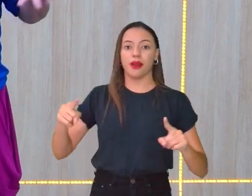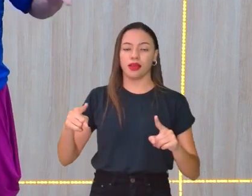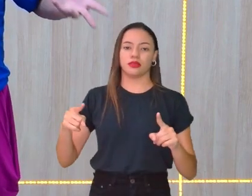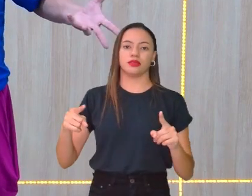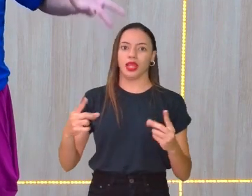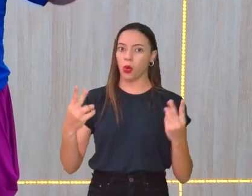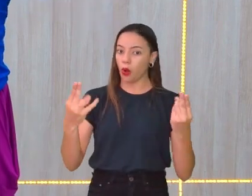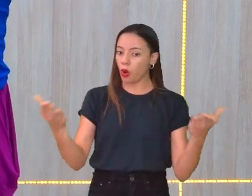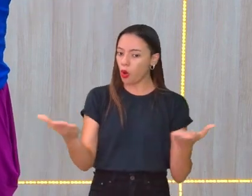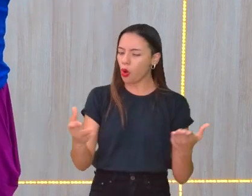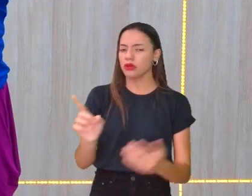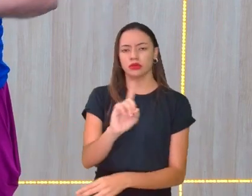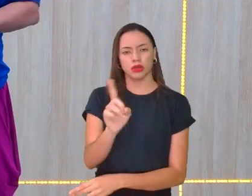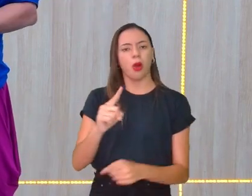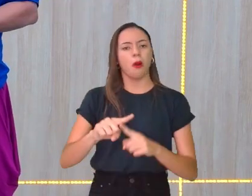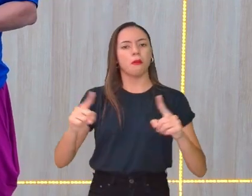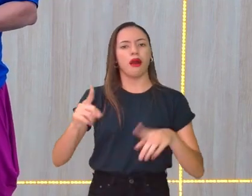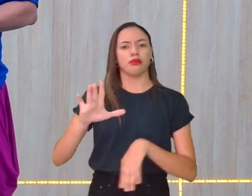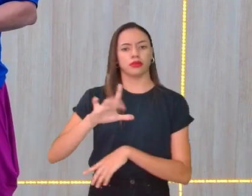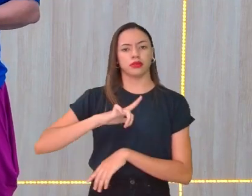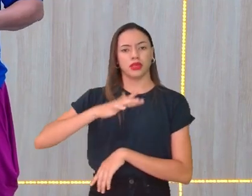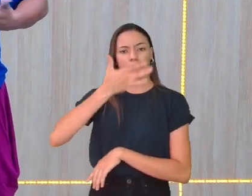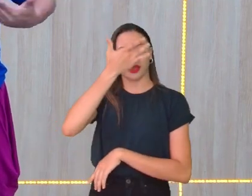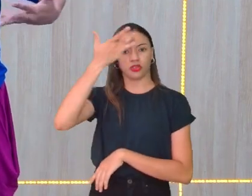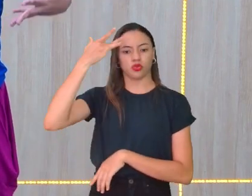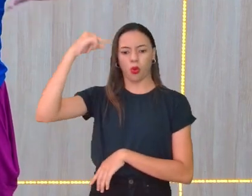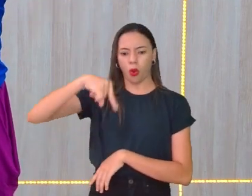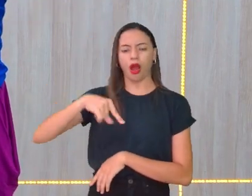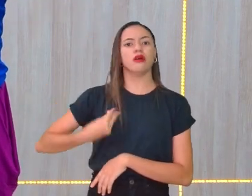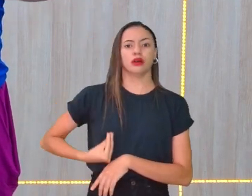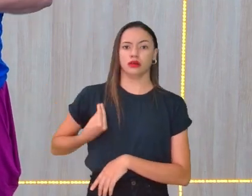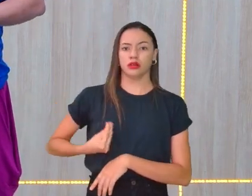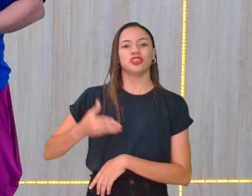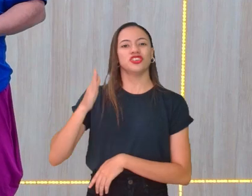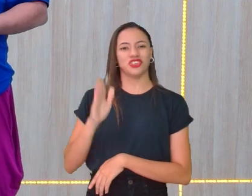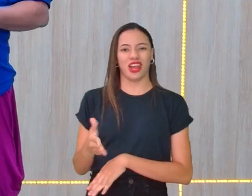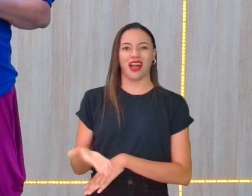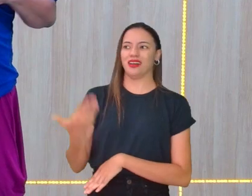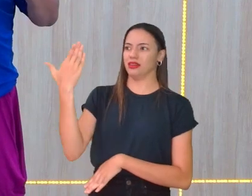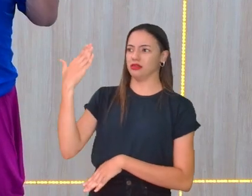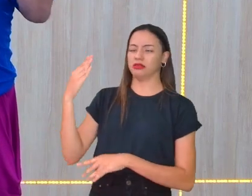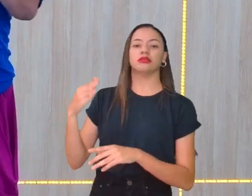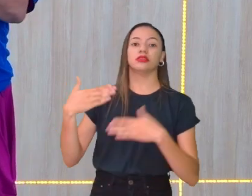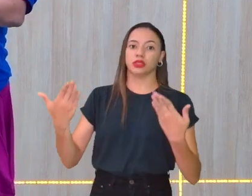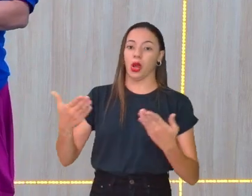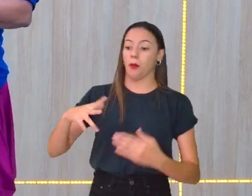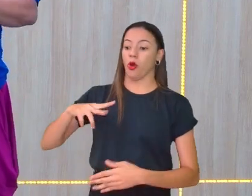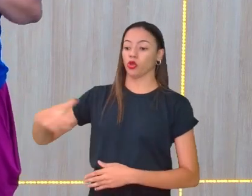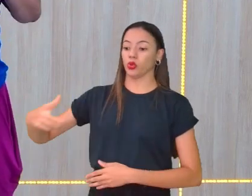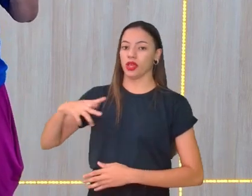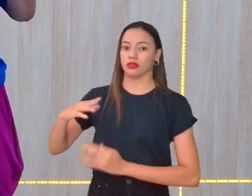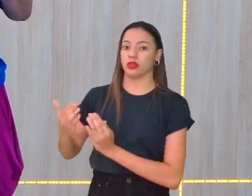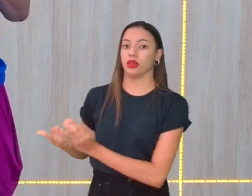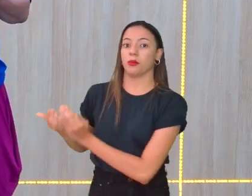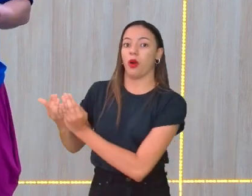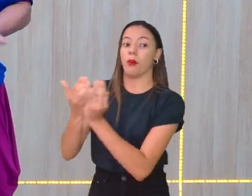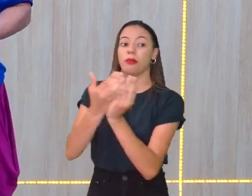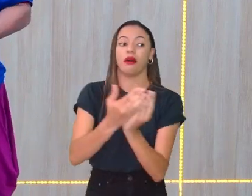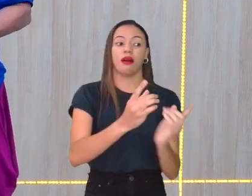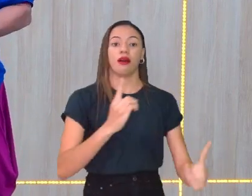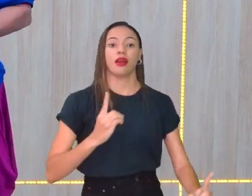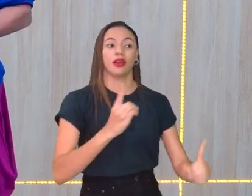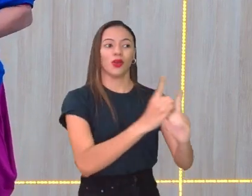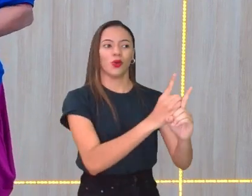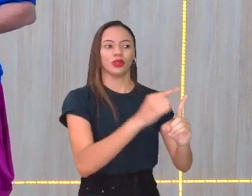conhece hoje, mas existiam pessoas que viviam aqui e que houve esse encontro, né, dos portugueses com os